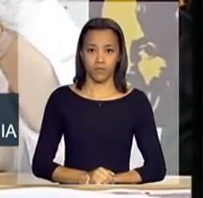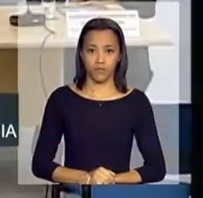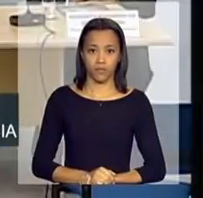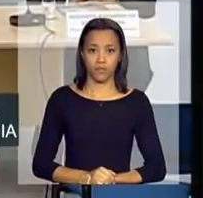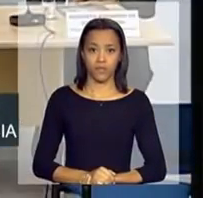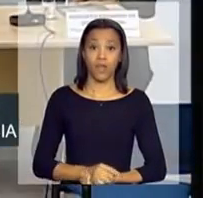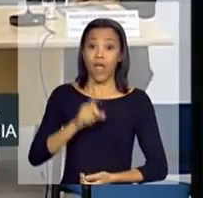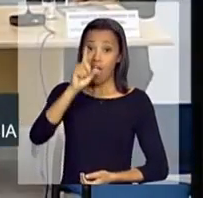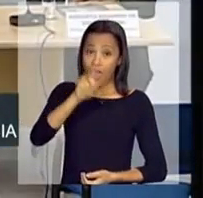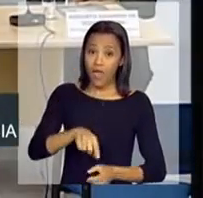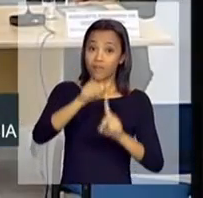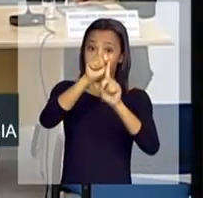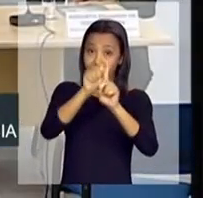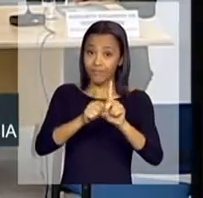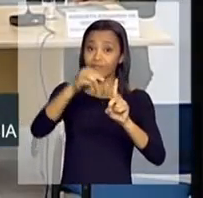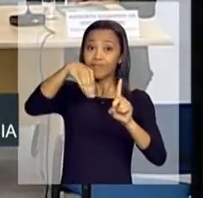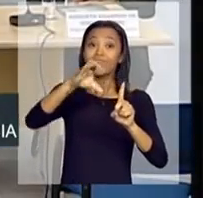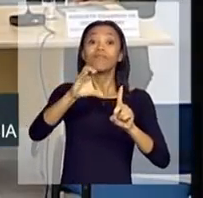é o mês das mulheres.